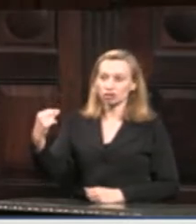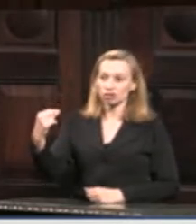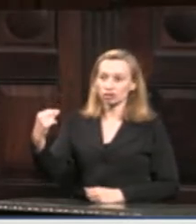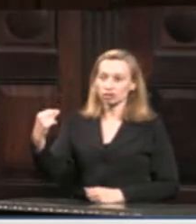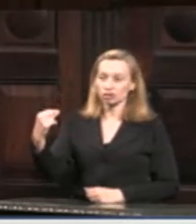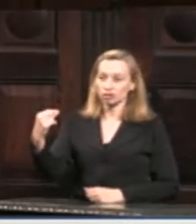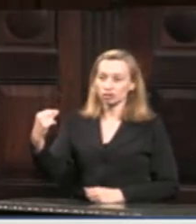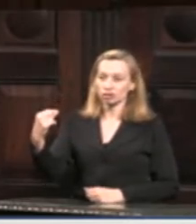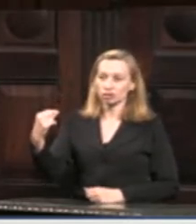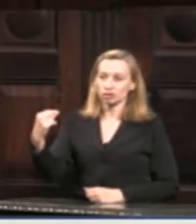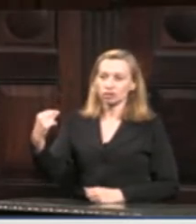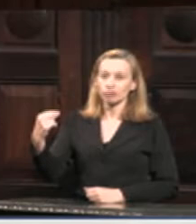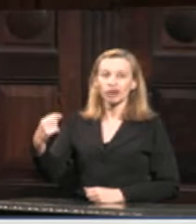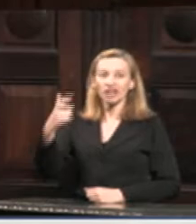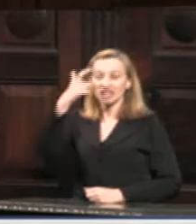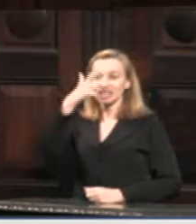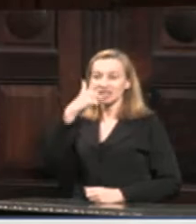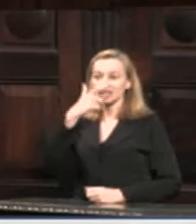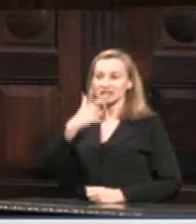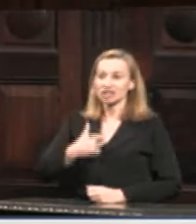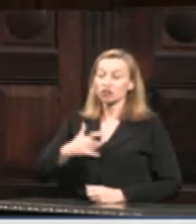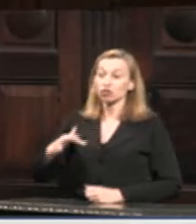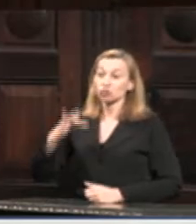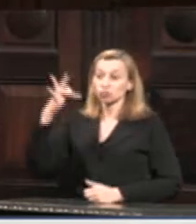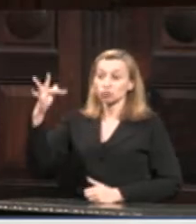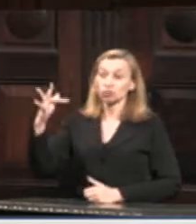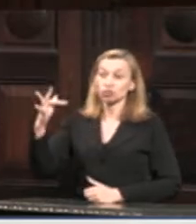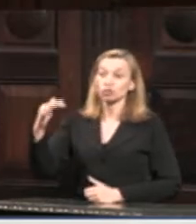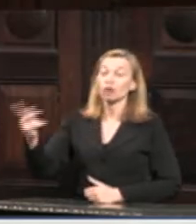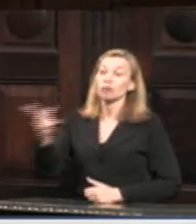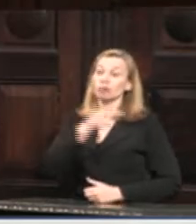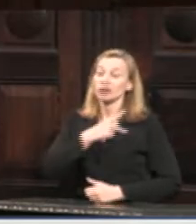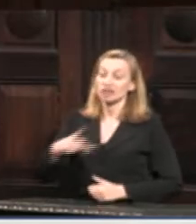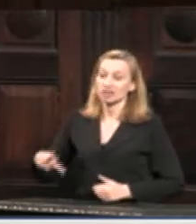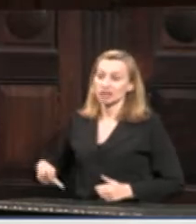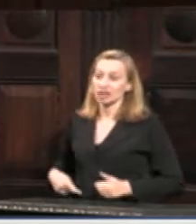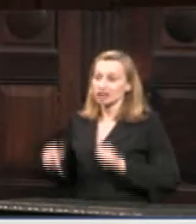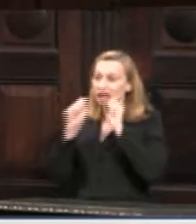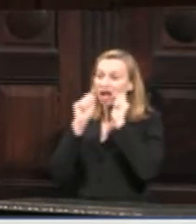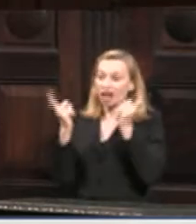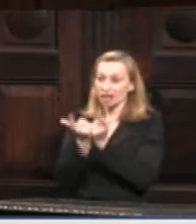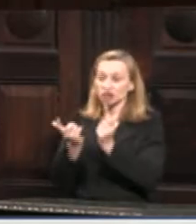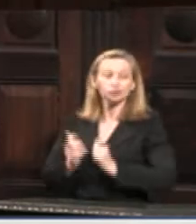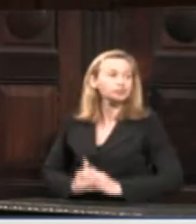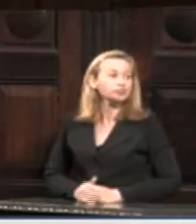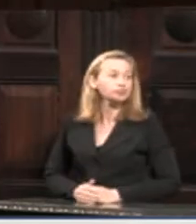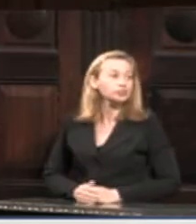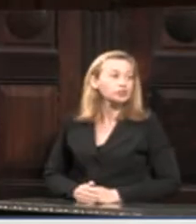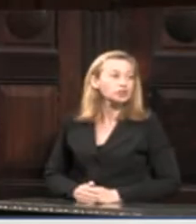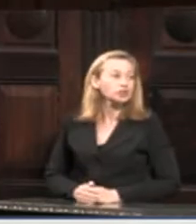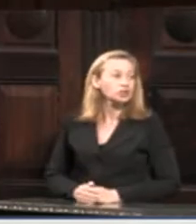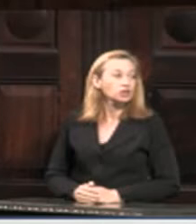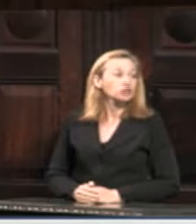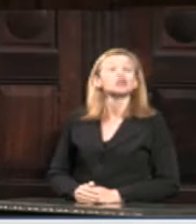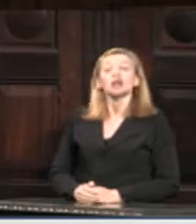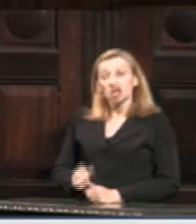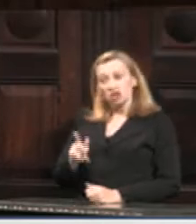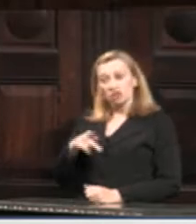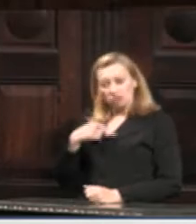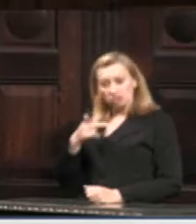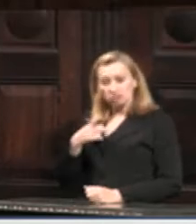Estado do Rio de Janeiro. E nesse sentido, deputado Eliomar, me cabe sim externar